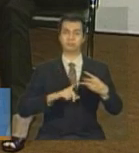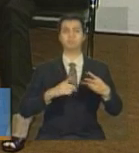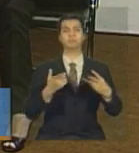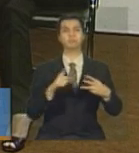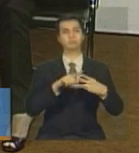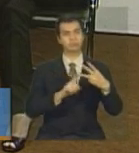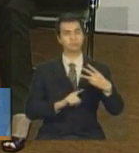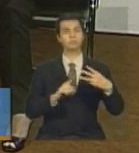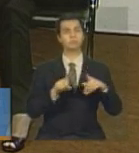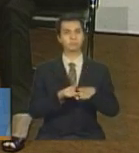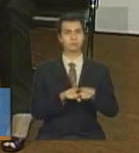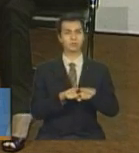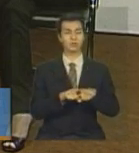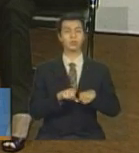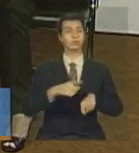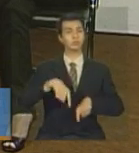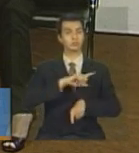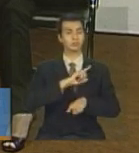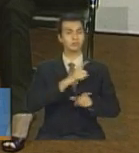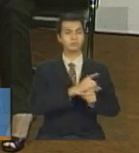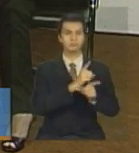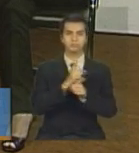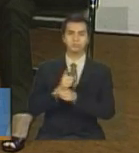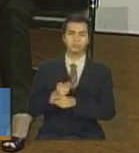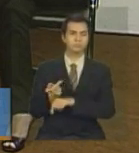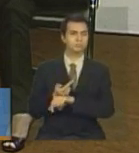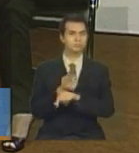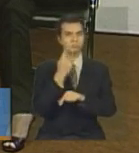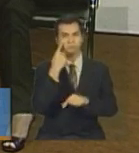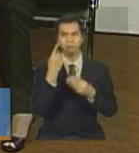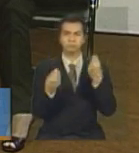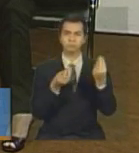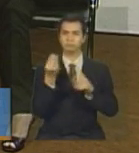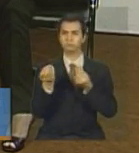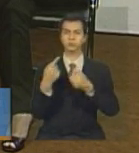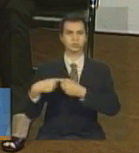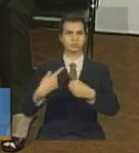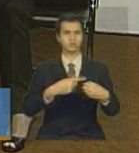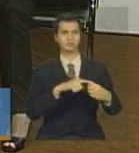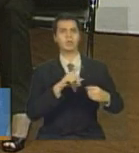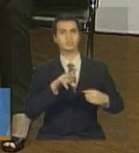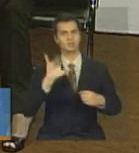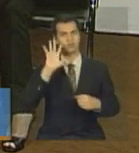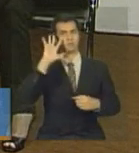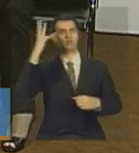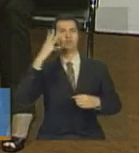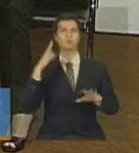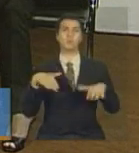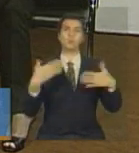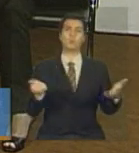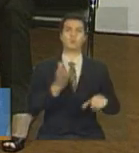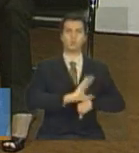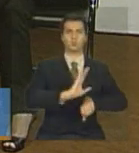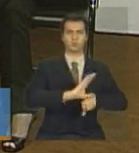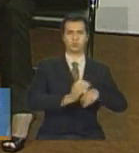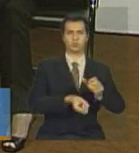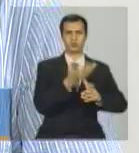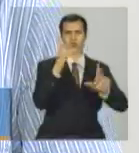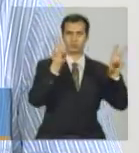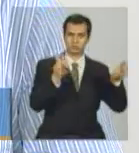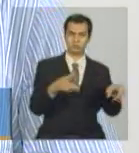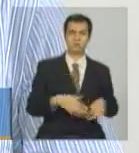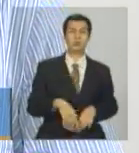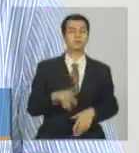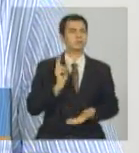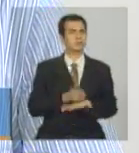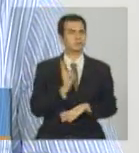de identificação de demanda, então, se define quais são os cursos que serão oferecidos. Sempre serão cursos de 160